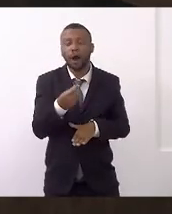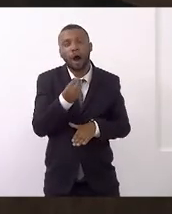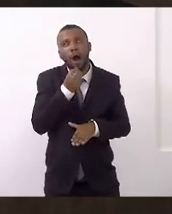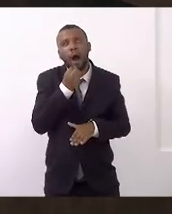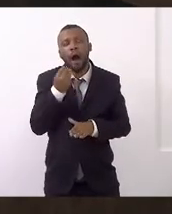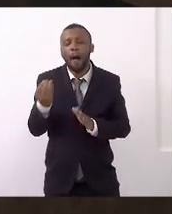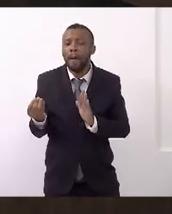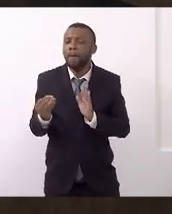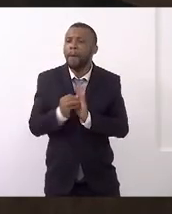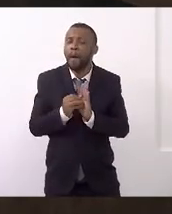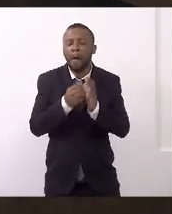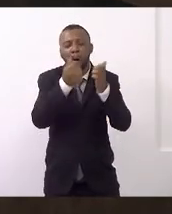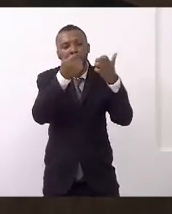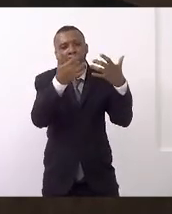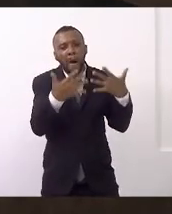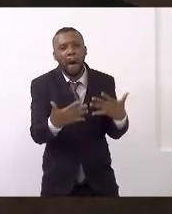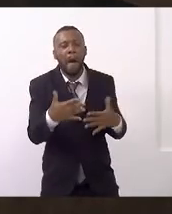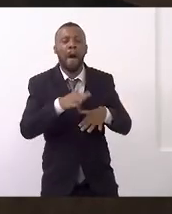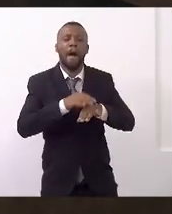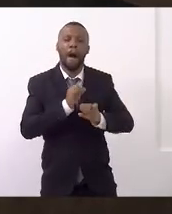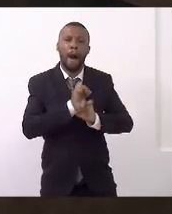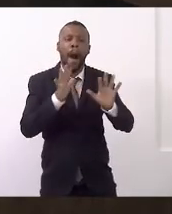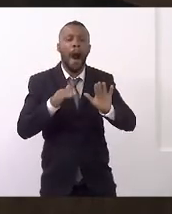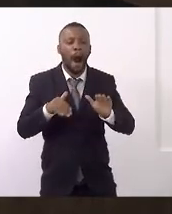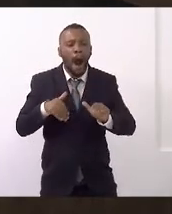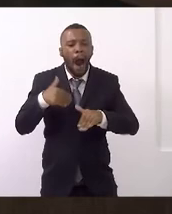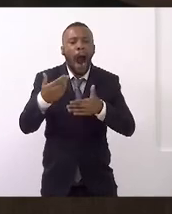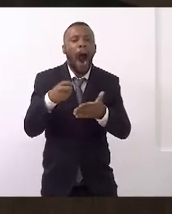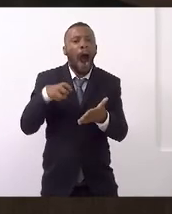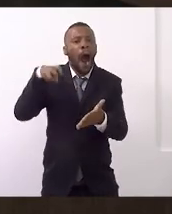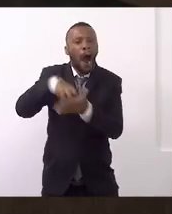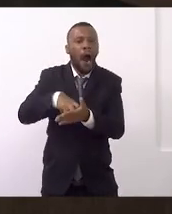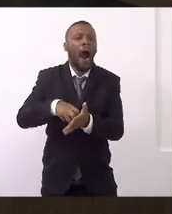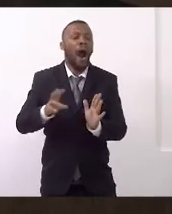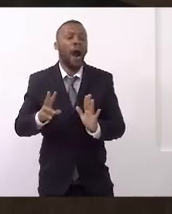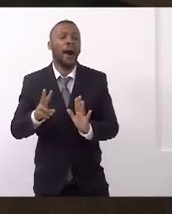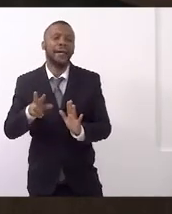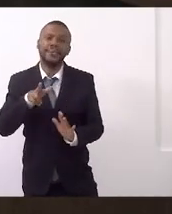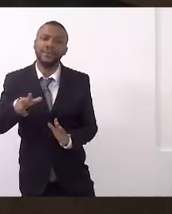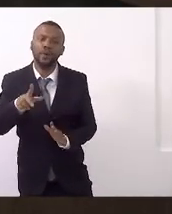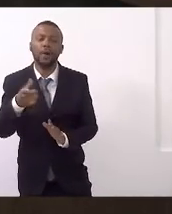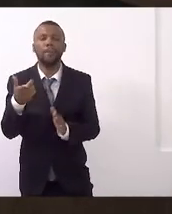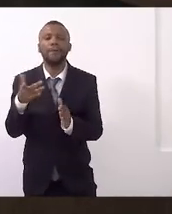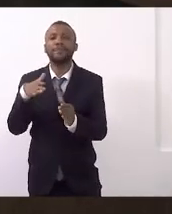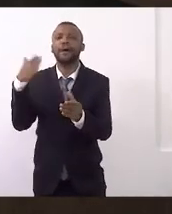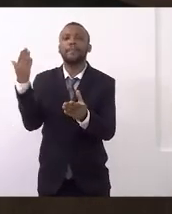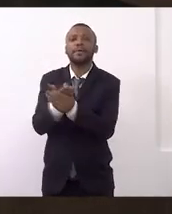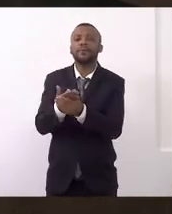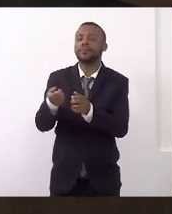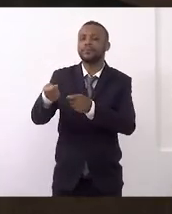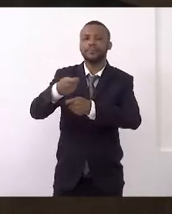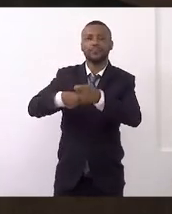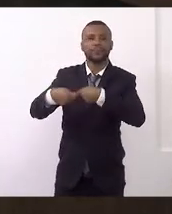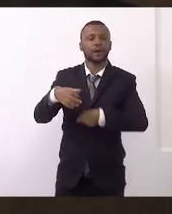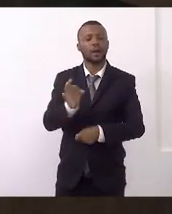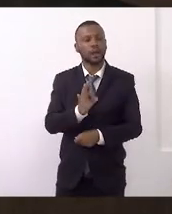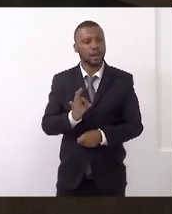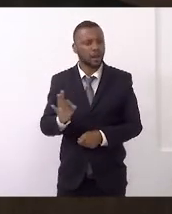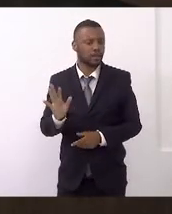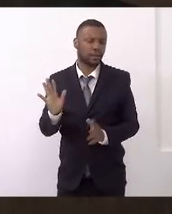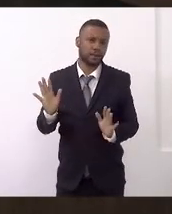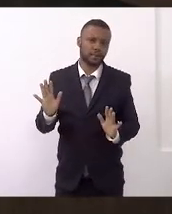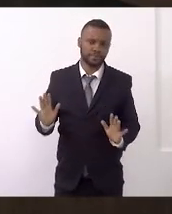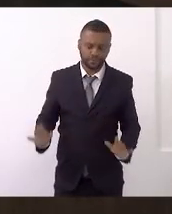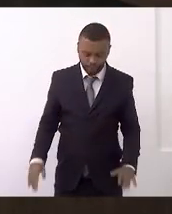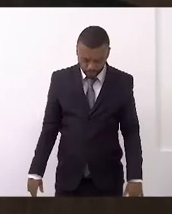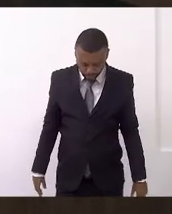isso como procedimento condenatório e não como abertura de processo administrativo.